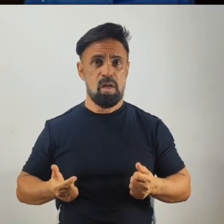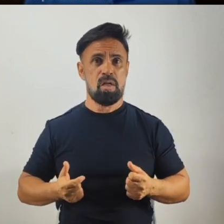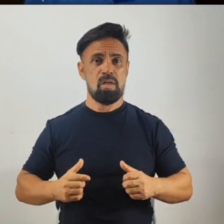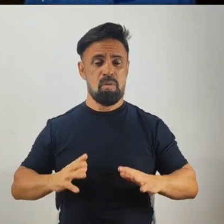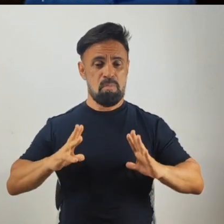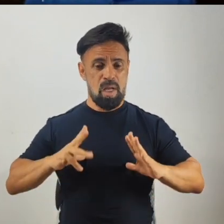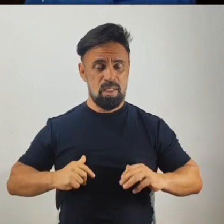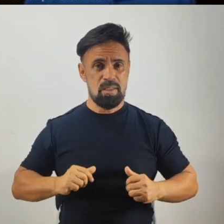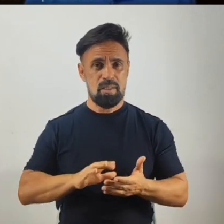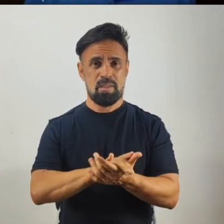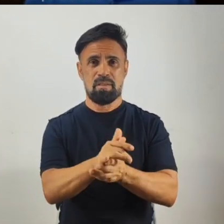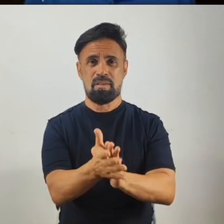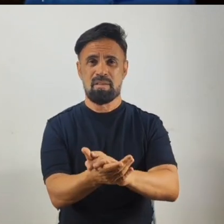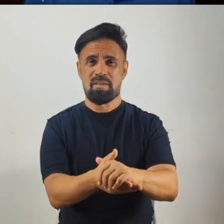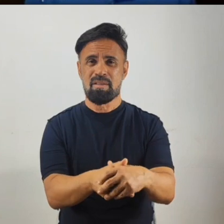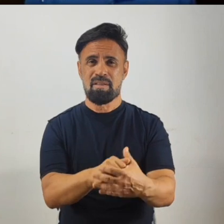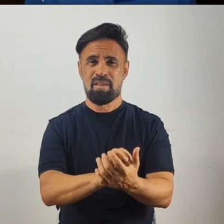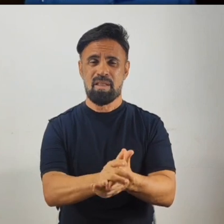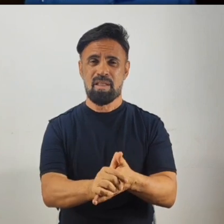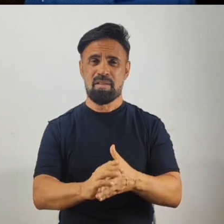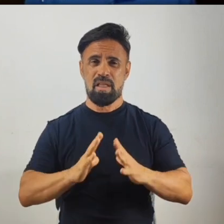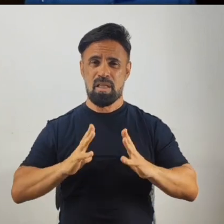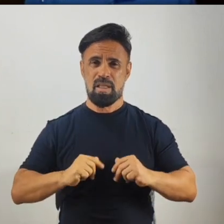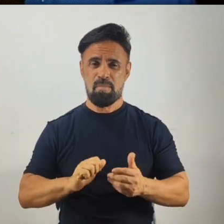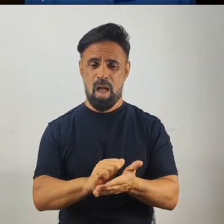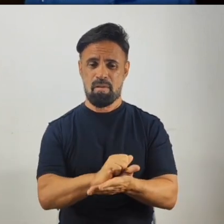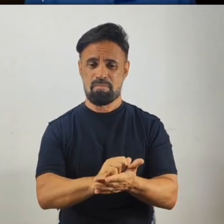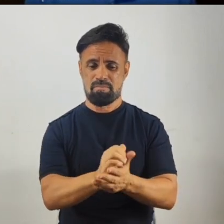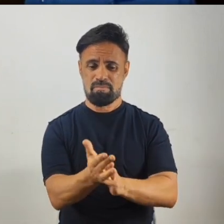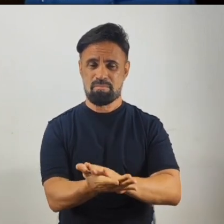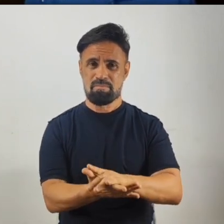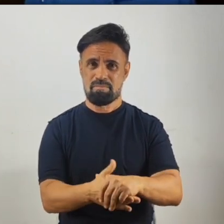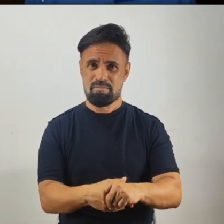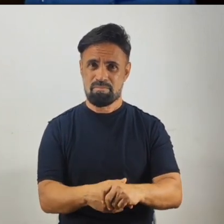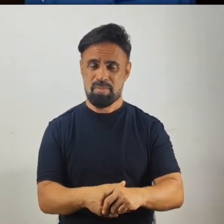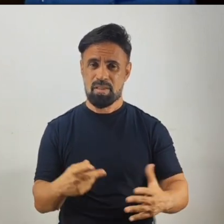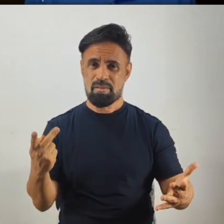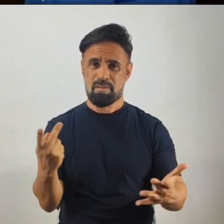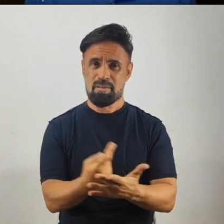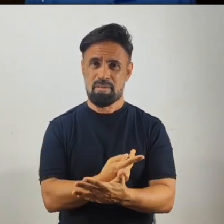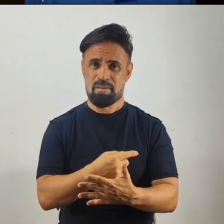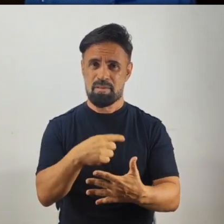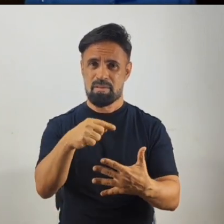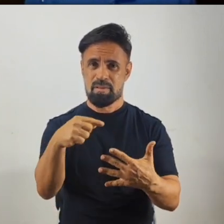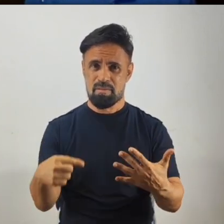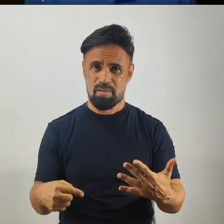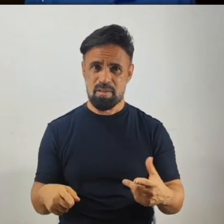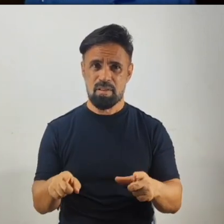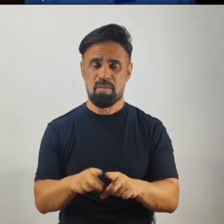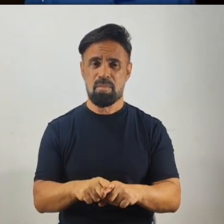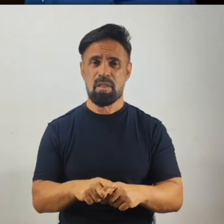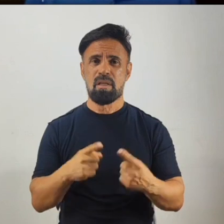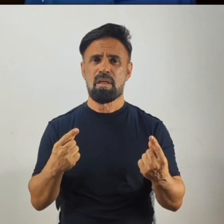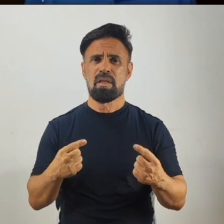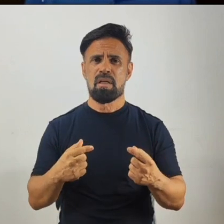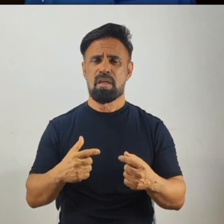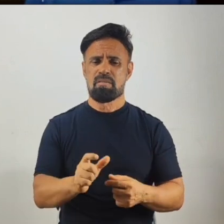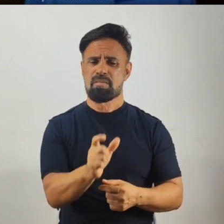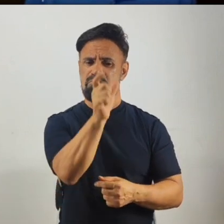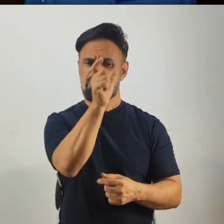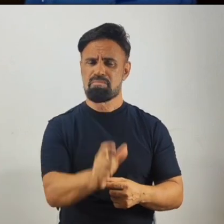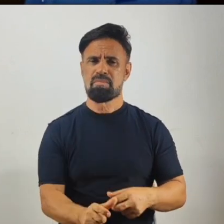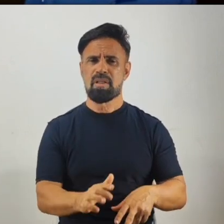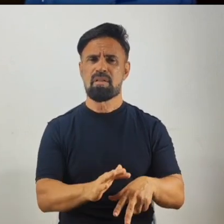do paciente, orientação para a higienização das mãos e prevenção de eventos adversos. Então,